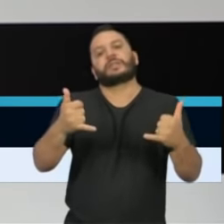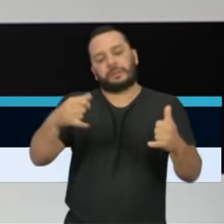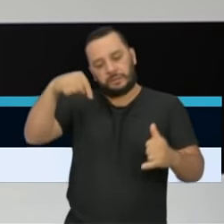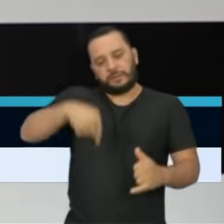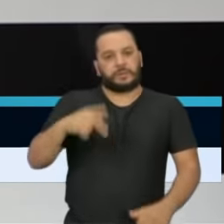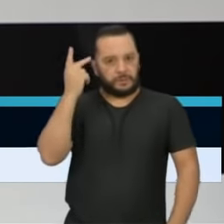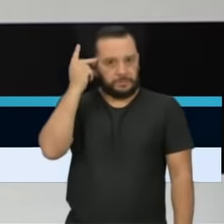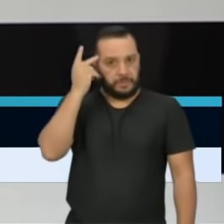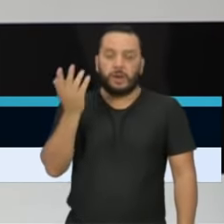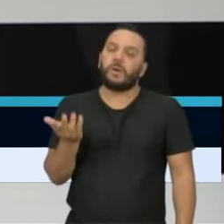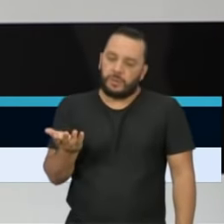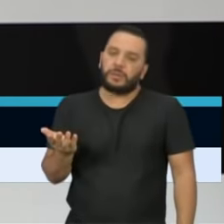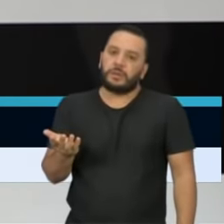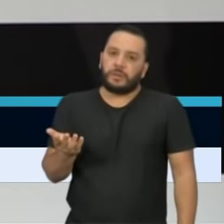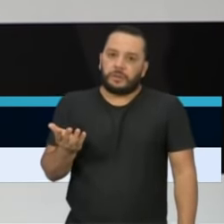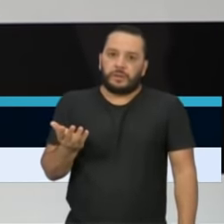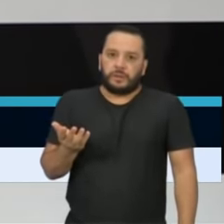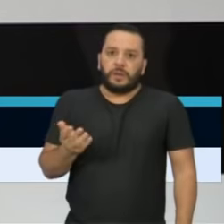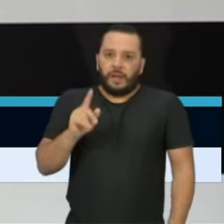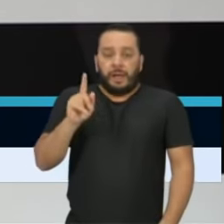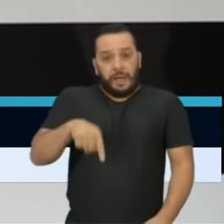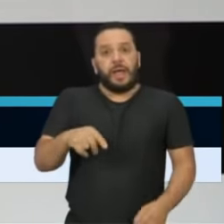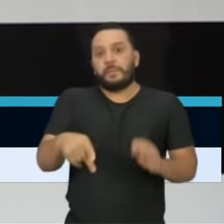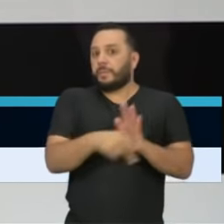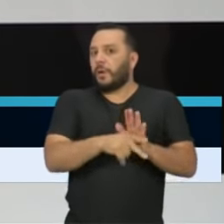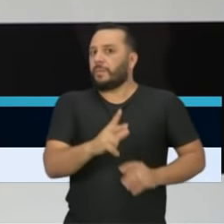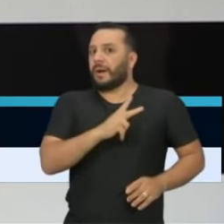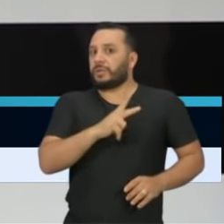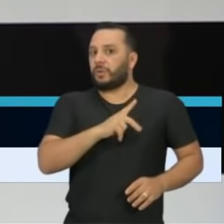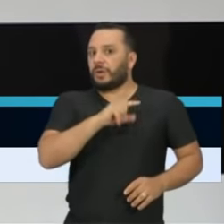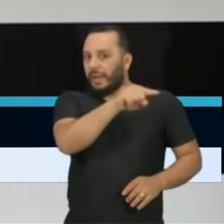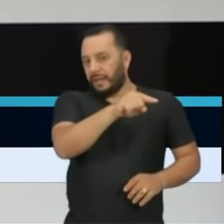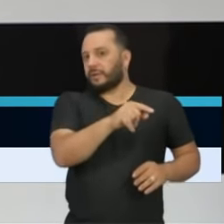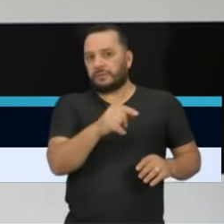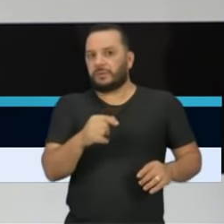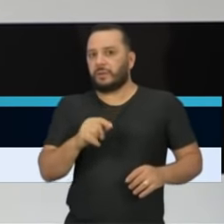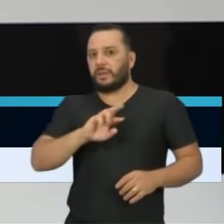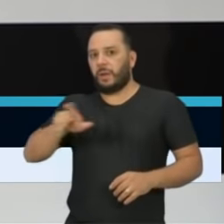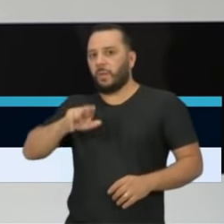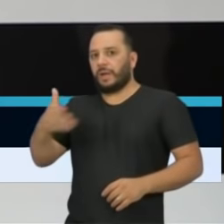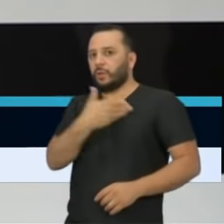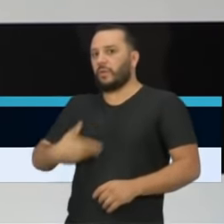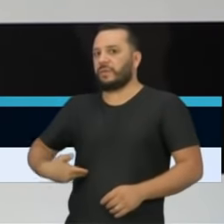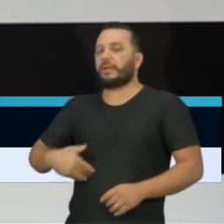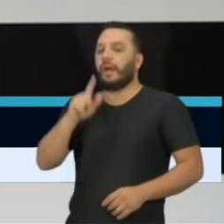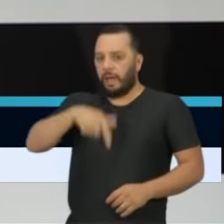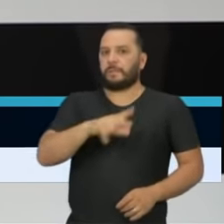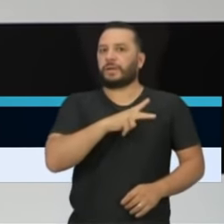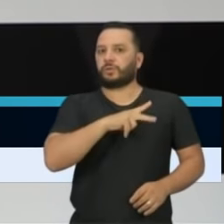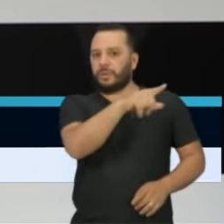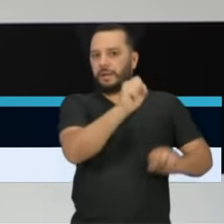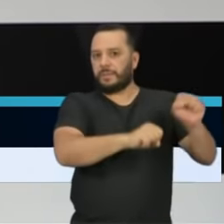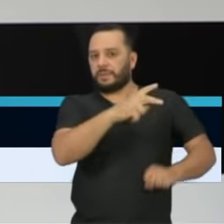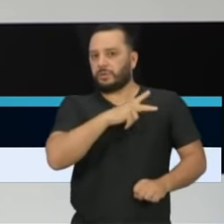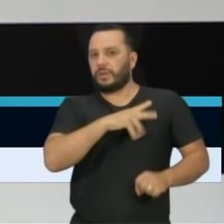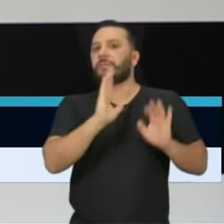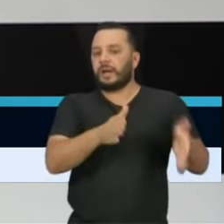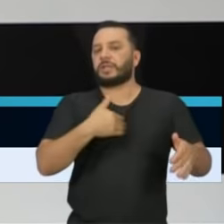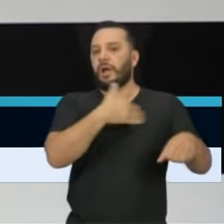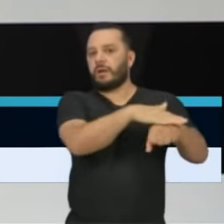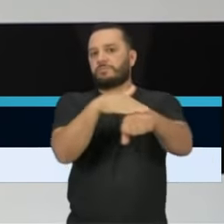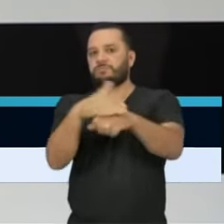São Paulo. Esse já é um serviço privatizado, já é um serviço de concessão há muitos anos. Fizemos ontem um